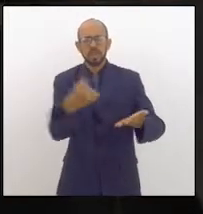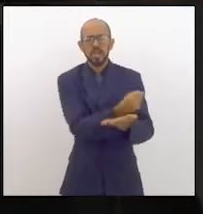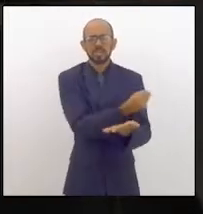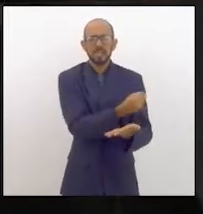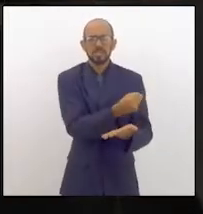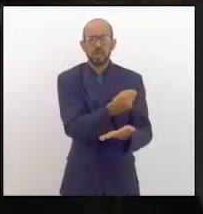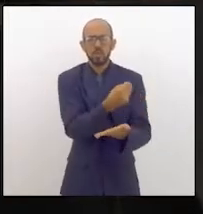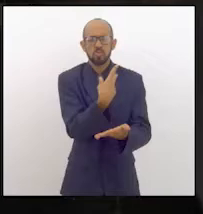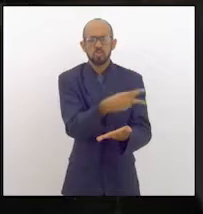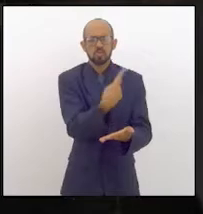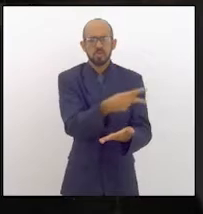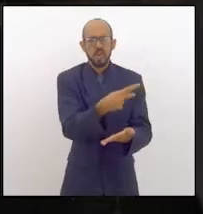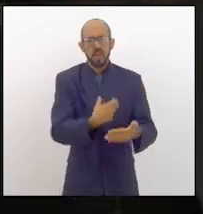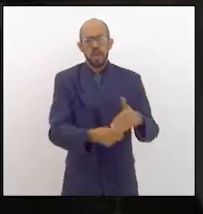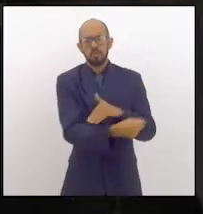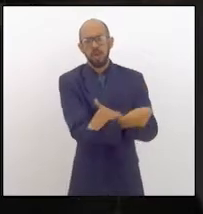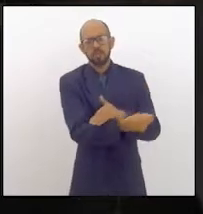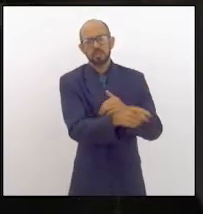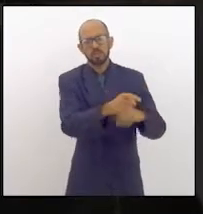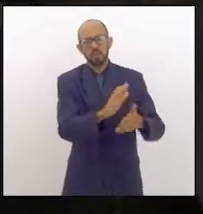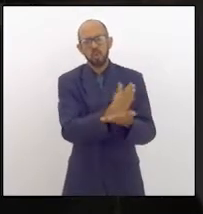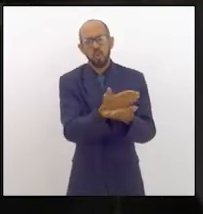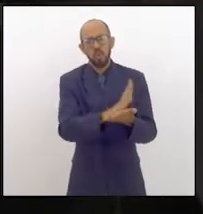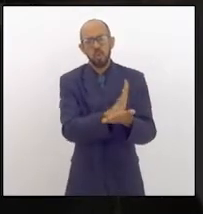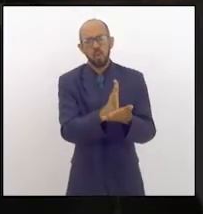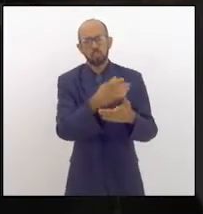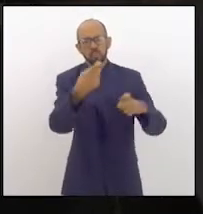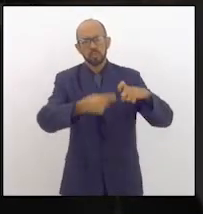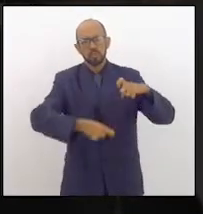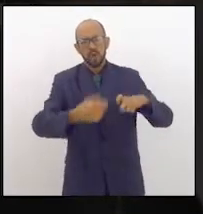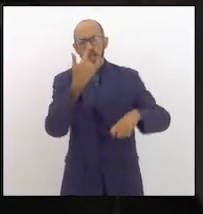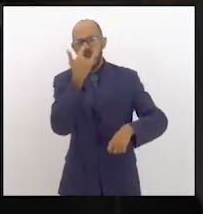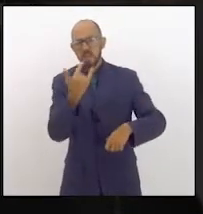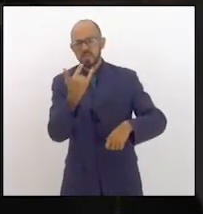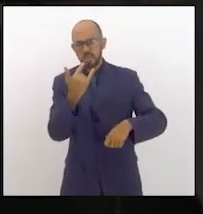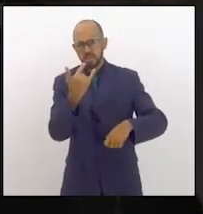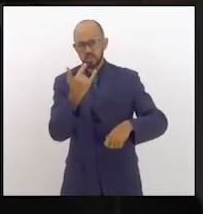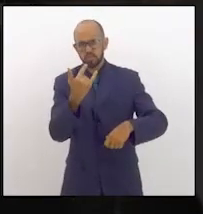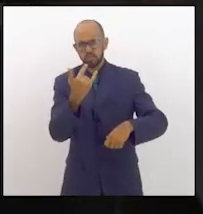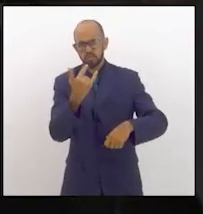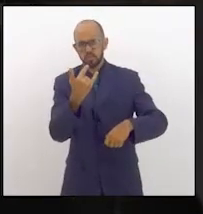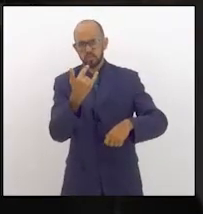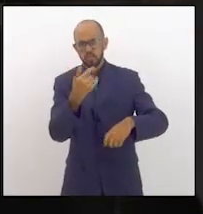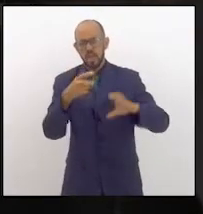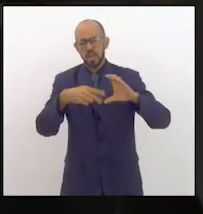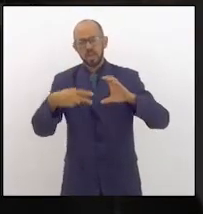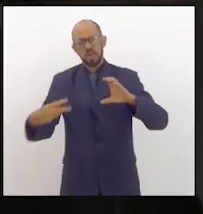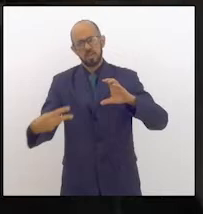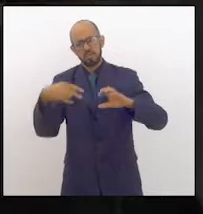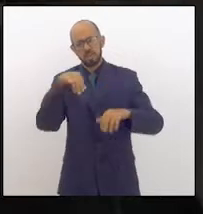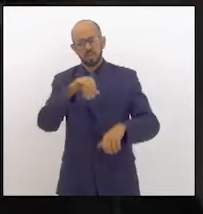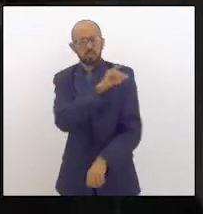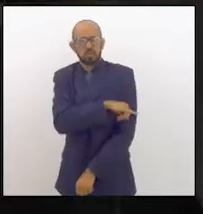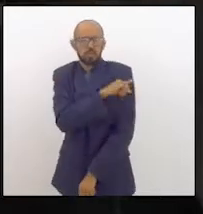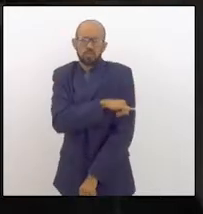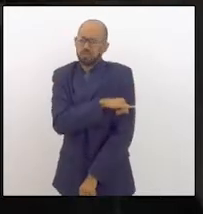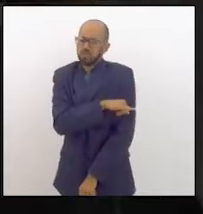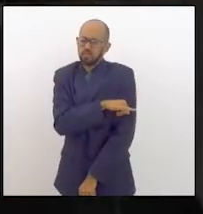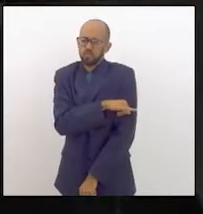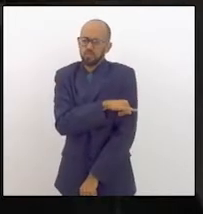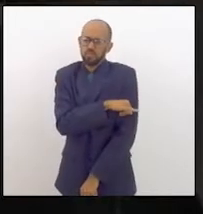por importunação sexual e assédio sexual na câmara da cidade do Rio de Janeiro